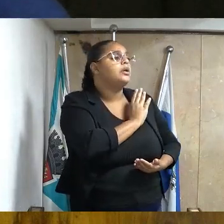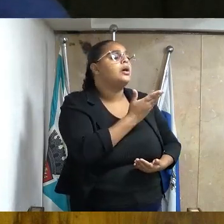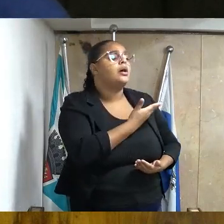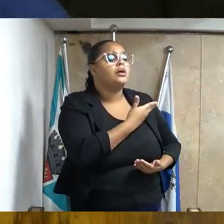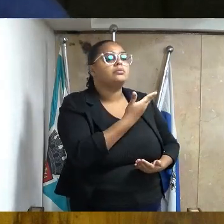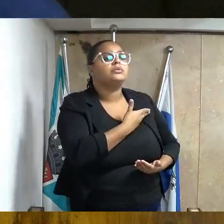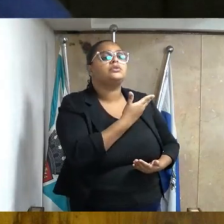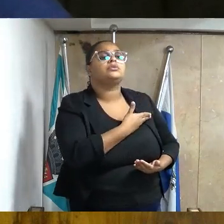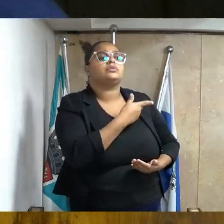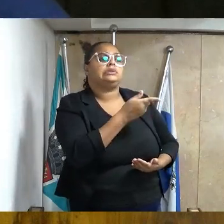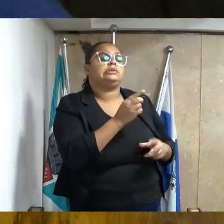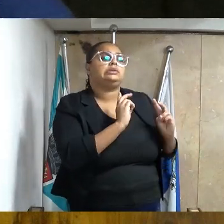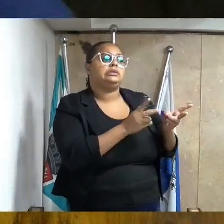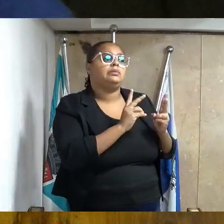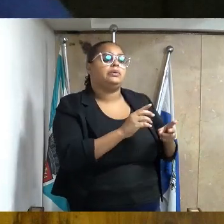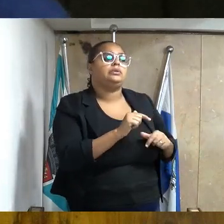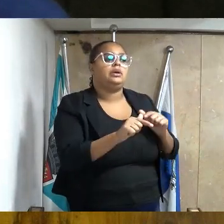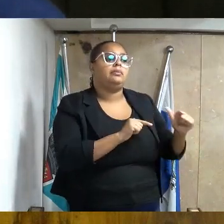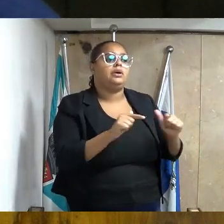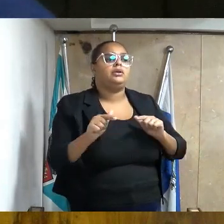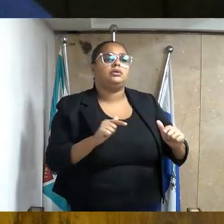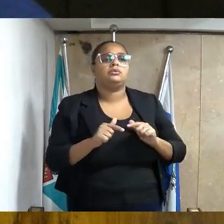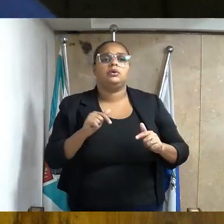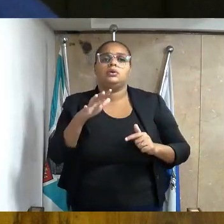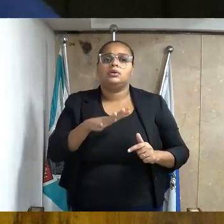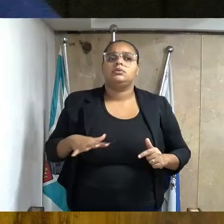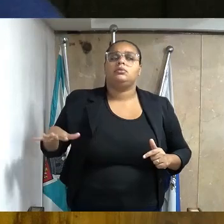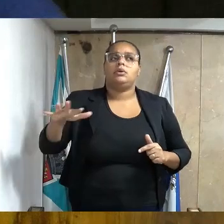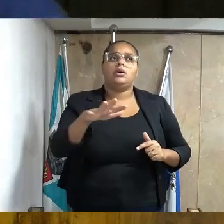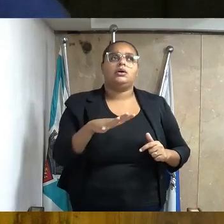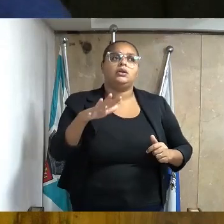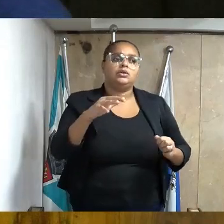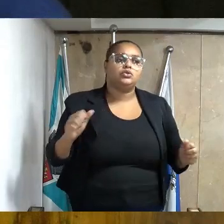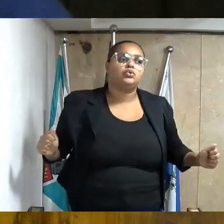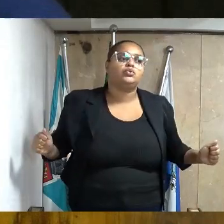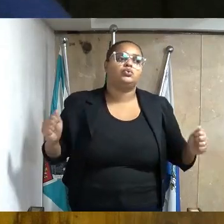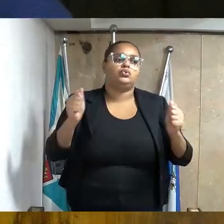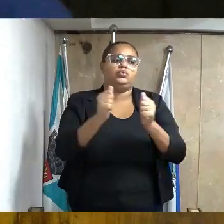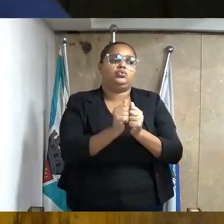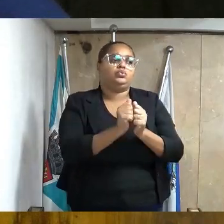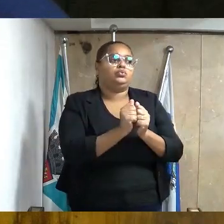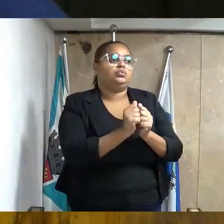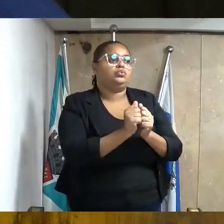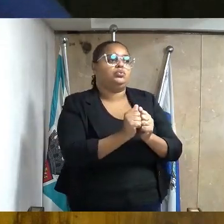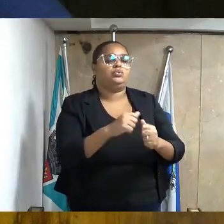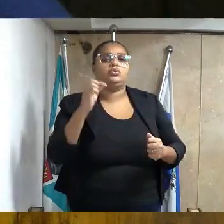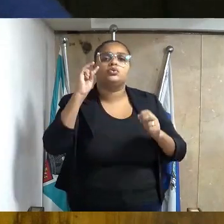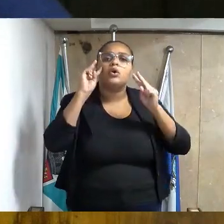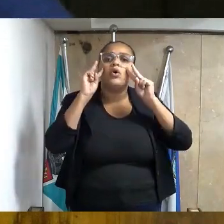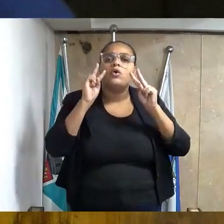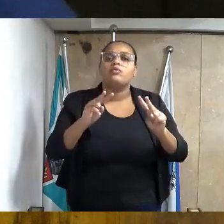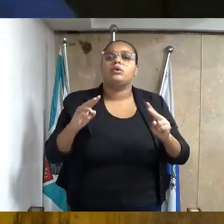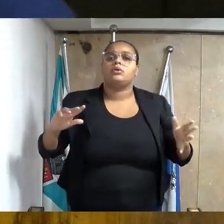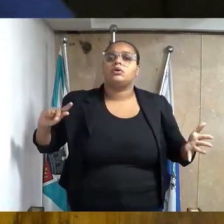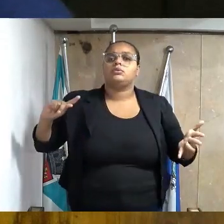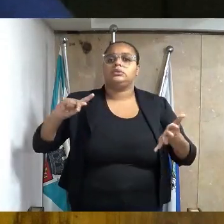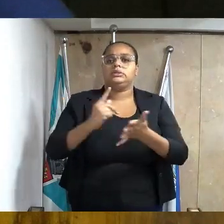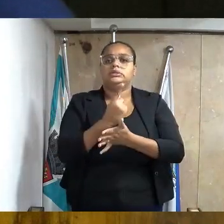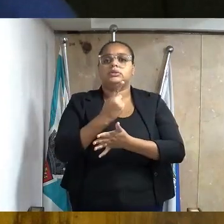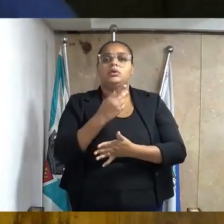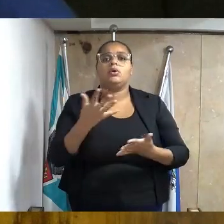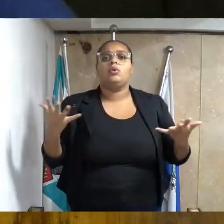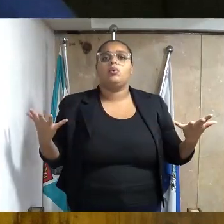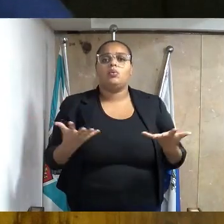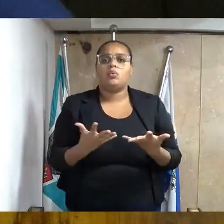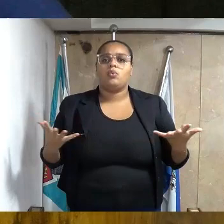gente está sempre ali trabalhando pela nossa região juntos, e a gente vê o que, que aconteceu quando os políticos se unem, né? Hoje